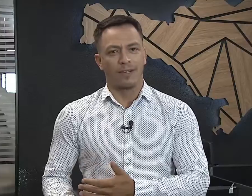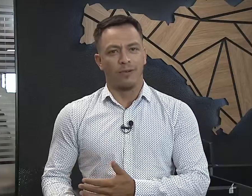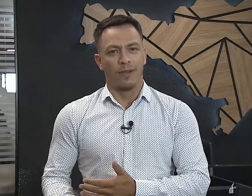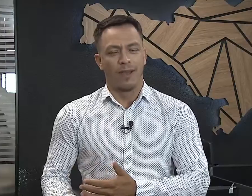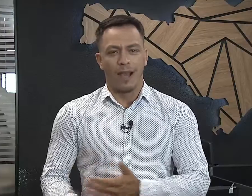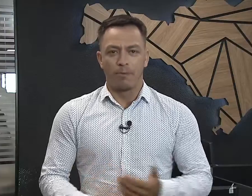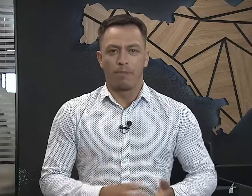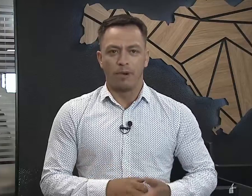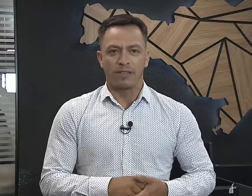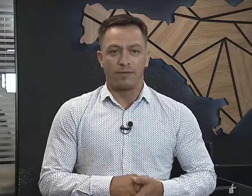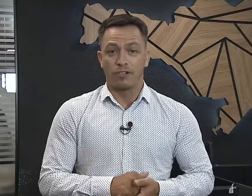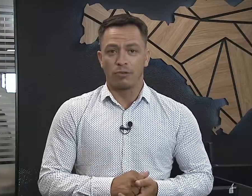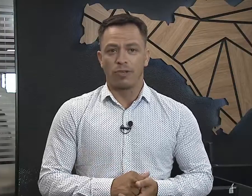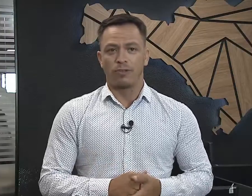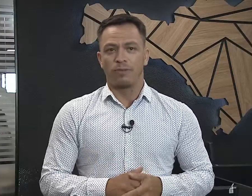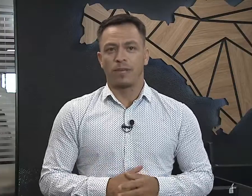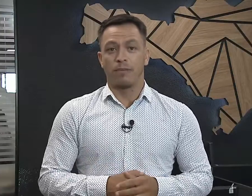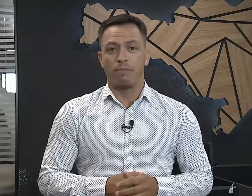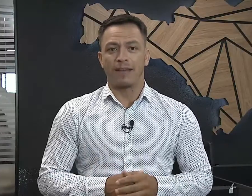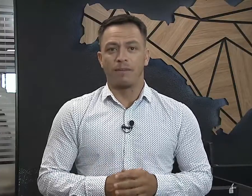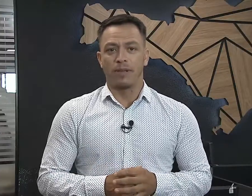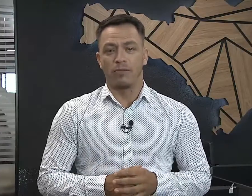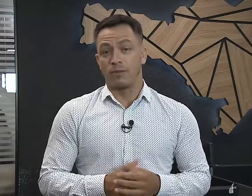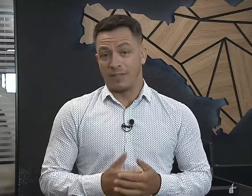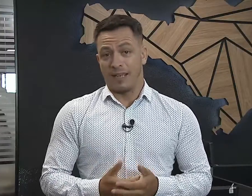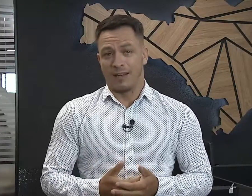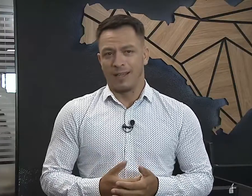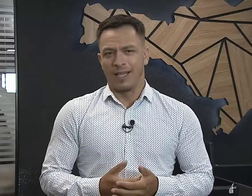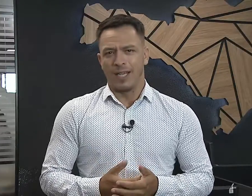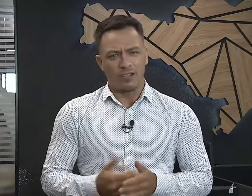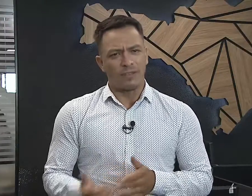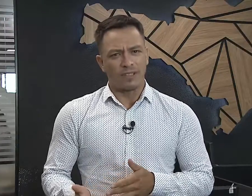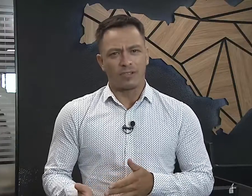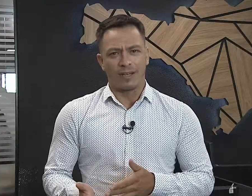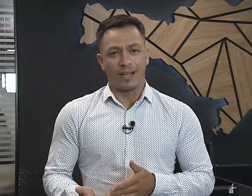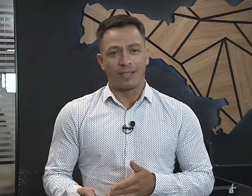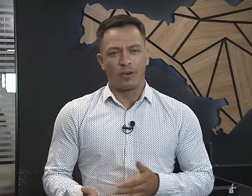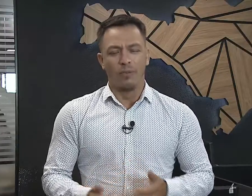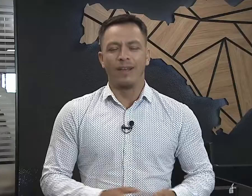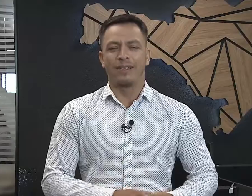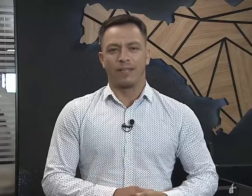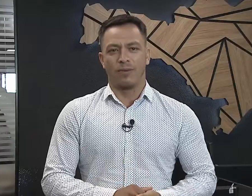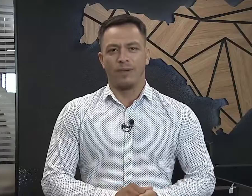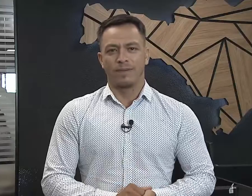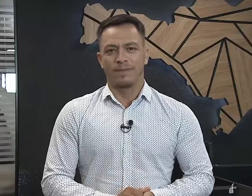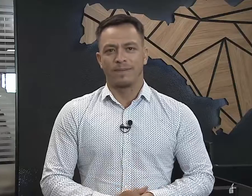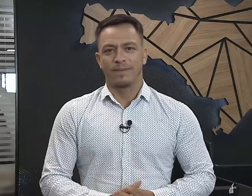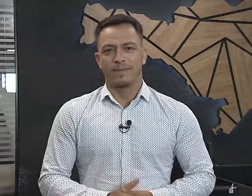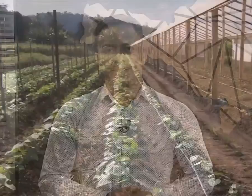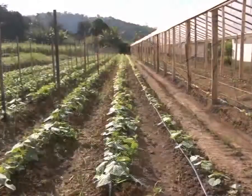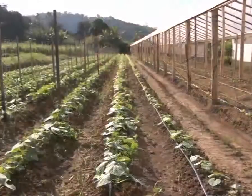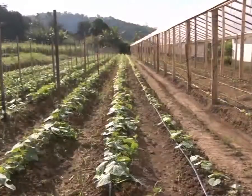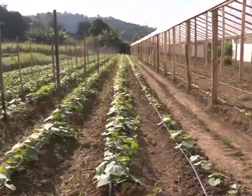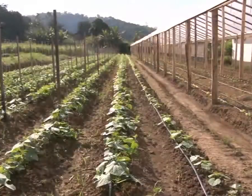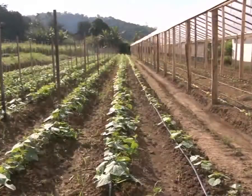reformulação. A proposta foi de autoria do deputado Padre Pedro Baldissena e já foi sancionada como lei estadual.